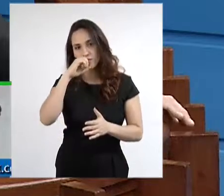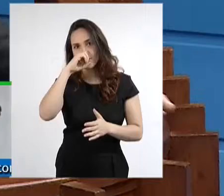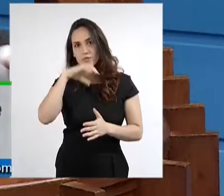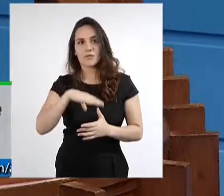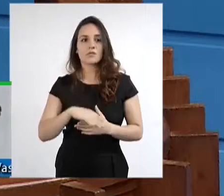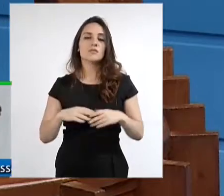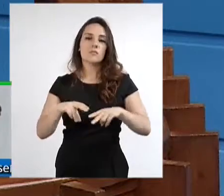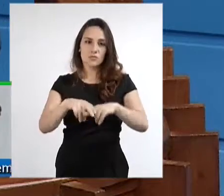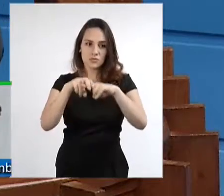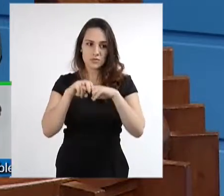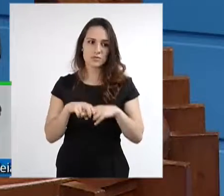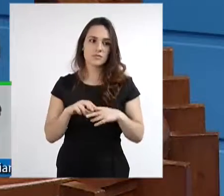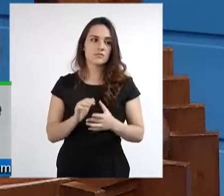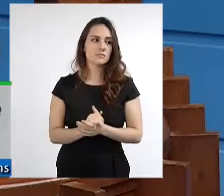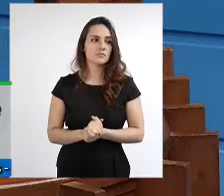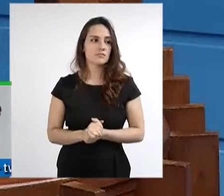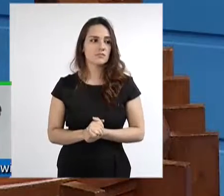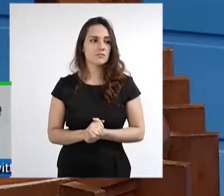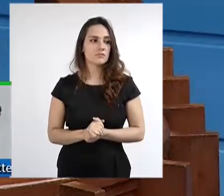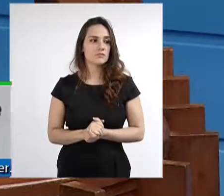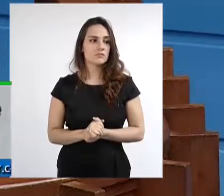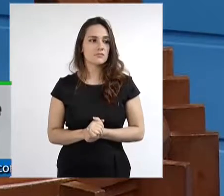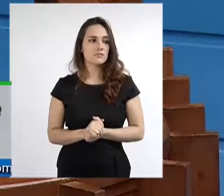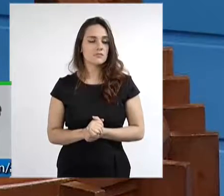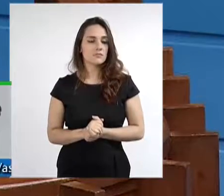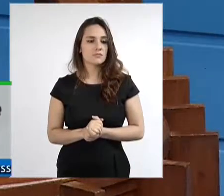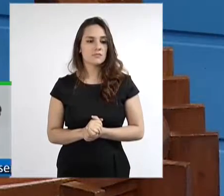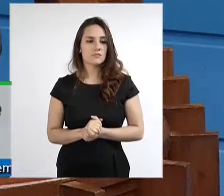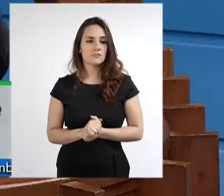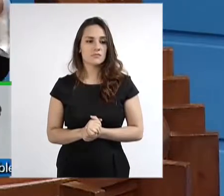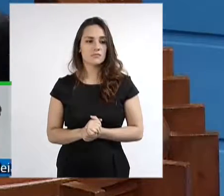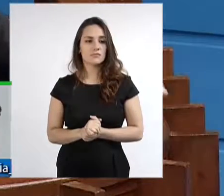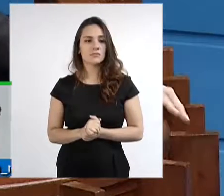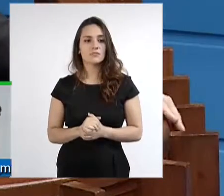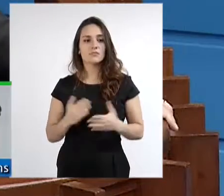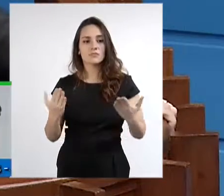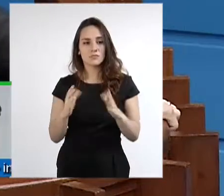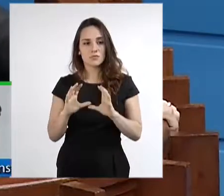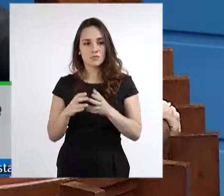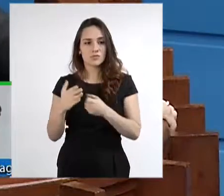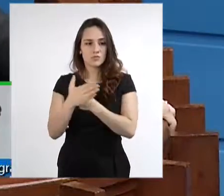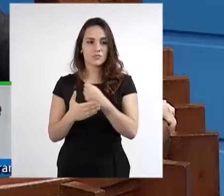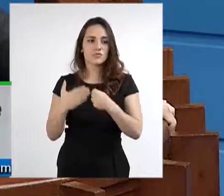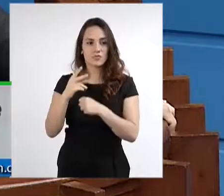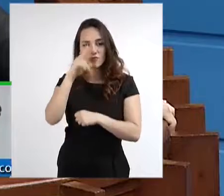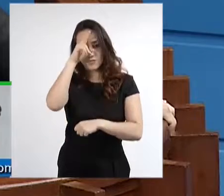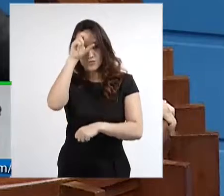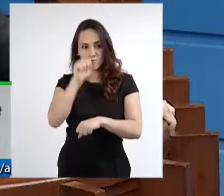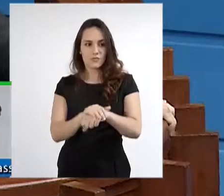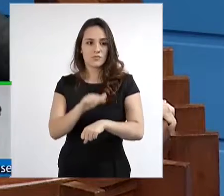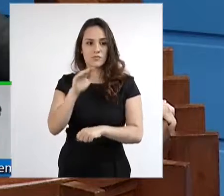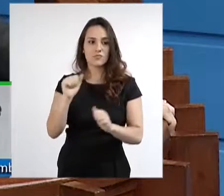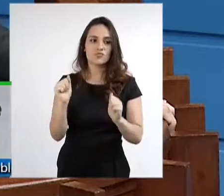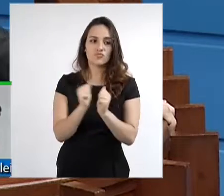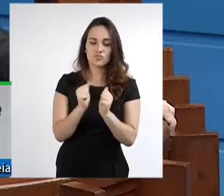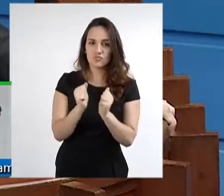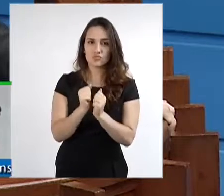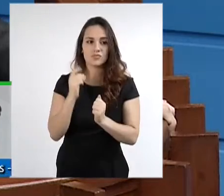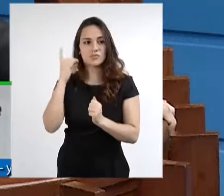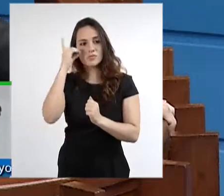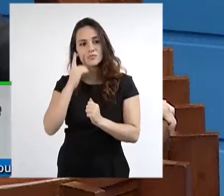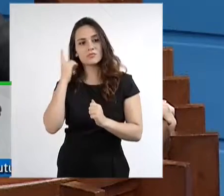Então, diante disso, a Frente Parlamentar se fortalece, junto com os deputados que